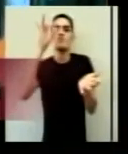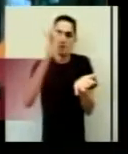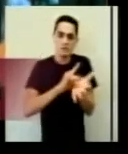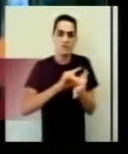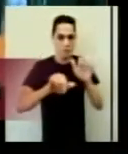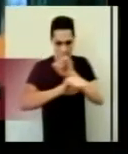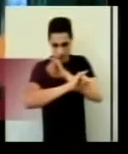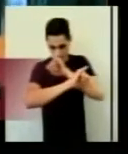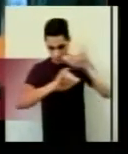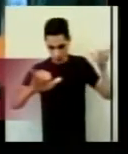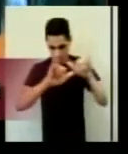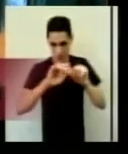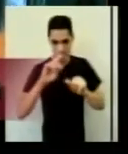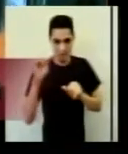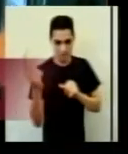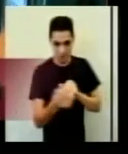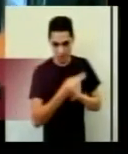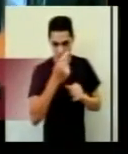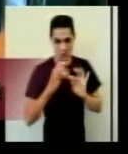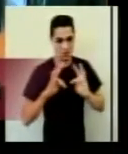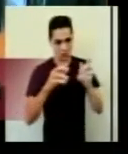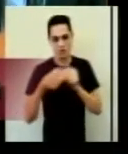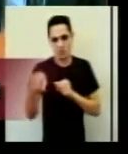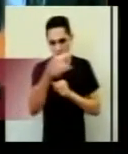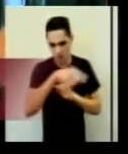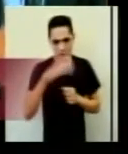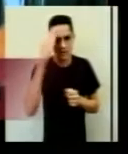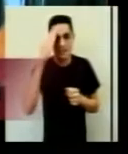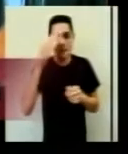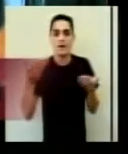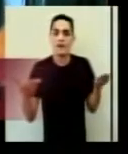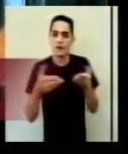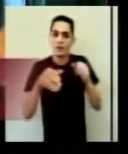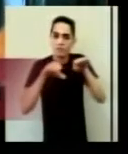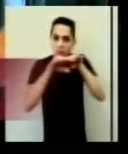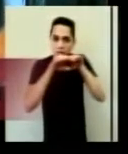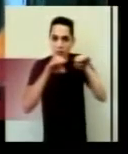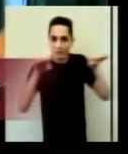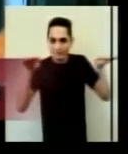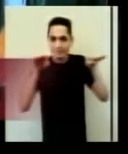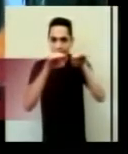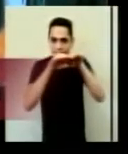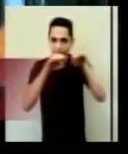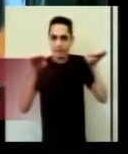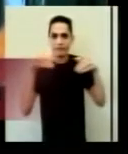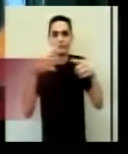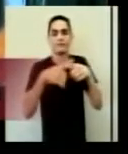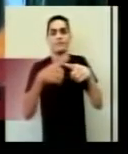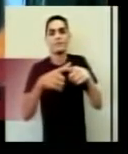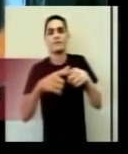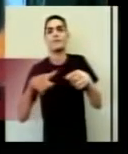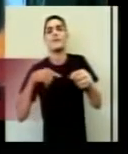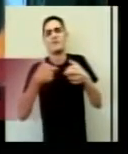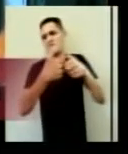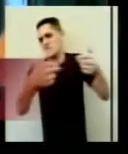para afirmarmos que nós estamos no pico, nós estamos na descendente, na